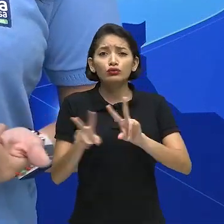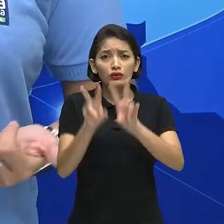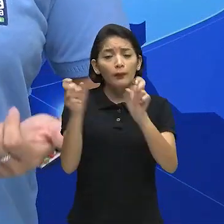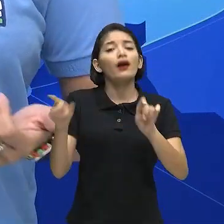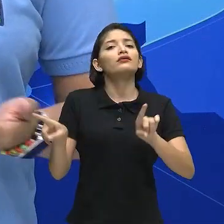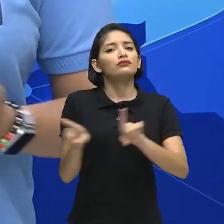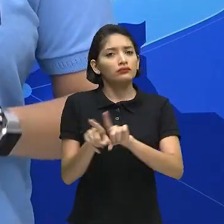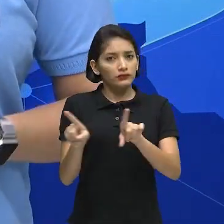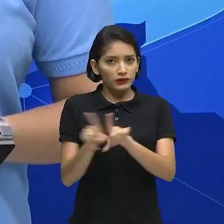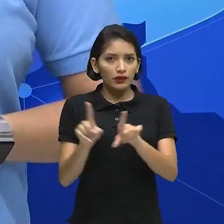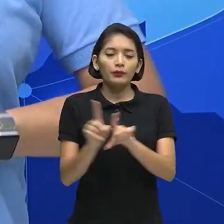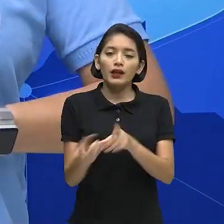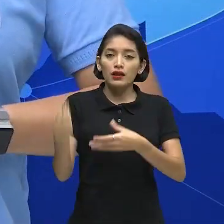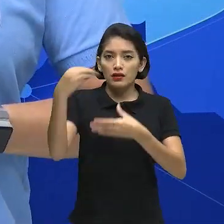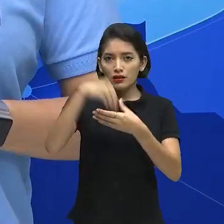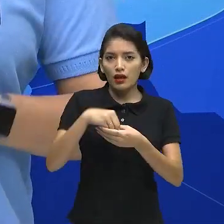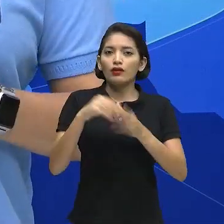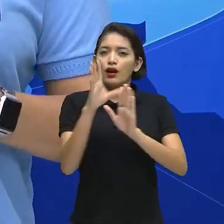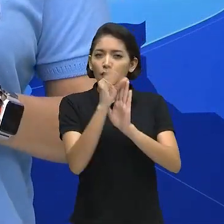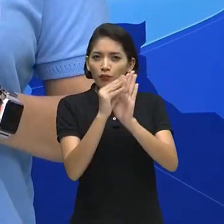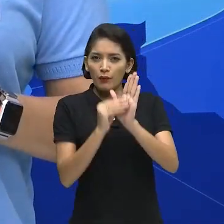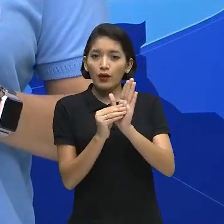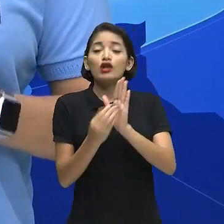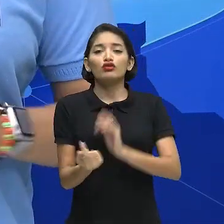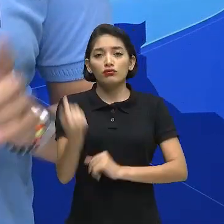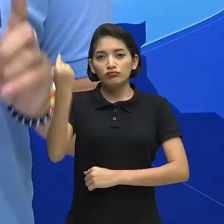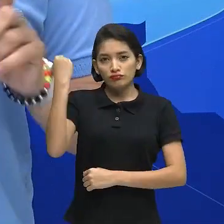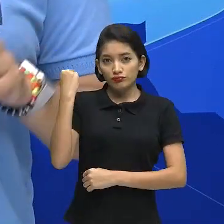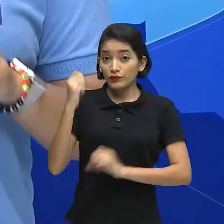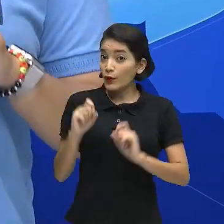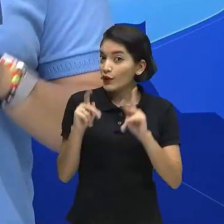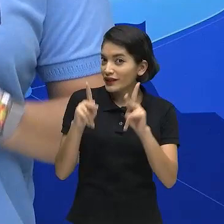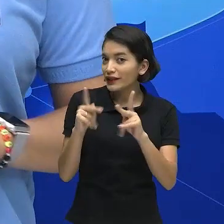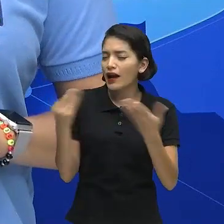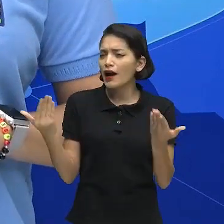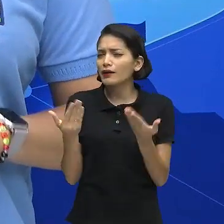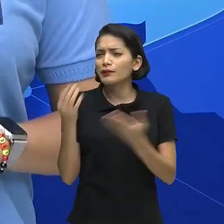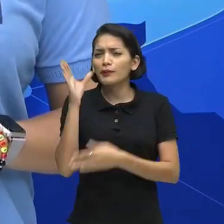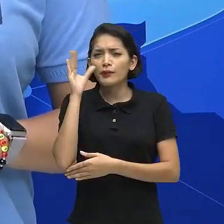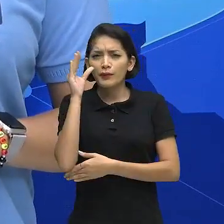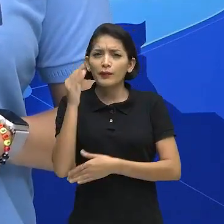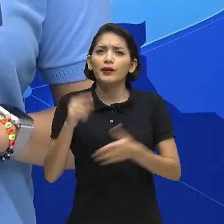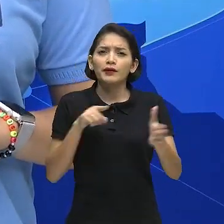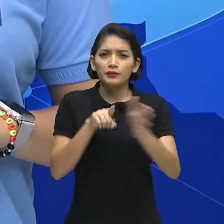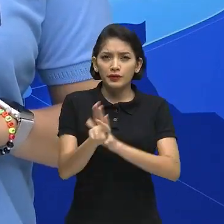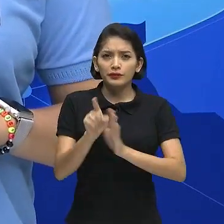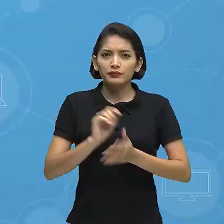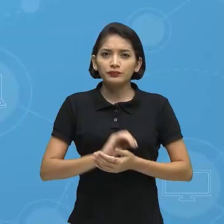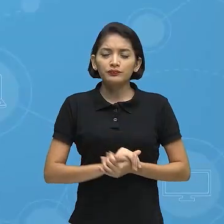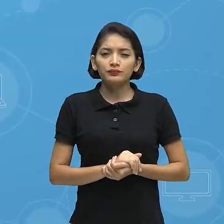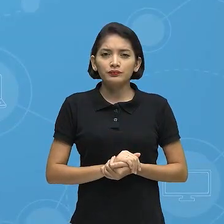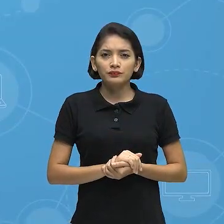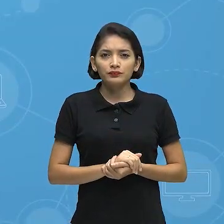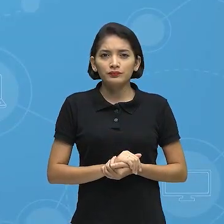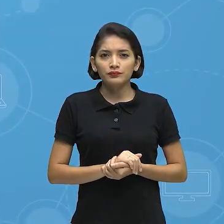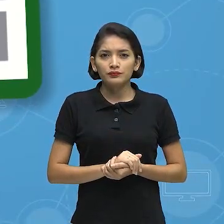parte do conteúdo da nossa aula anterior. Tá bom? Então vamos observar aí as nossas questões.